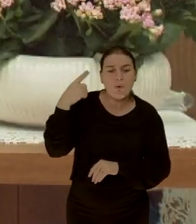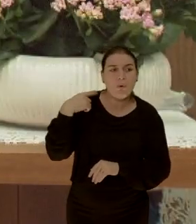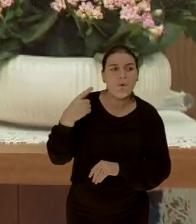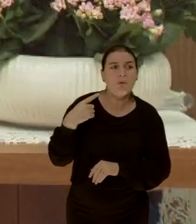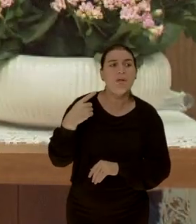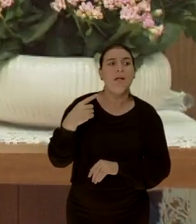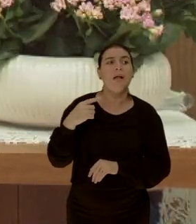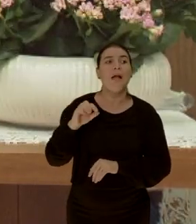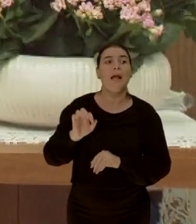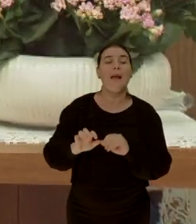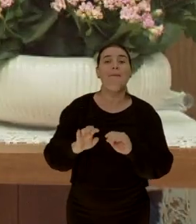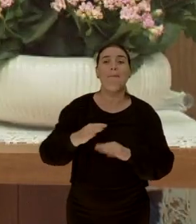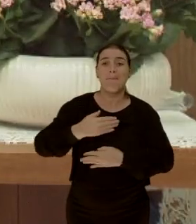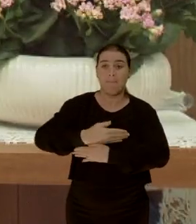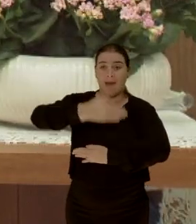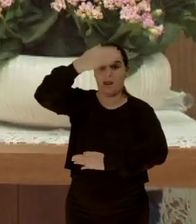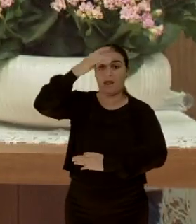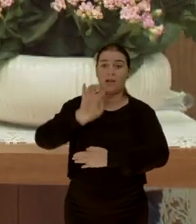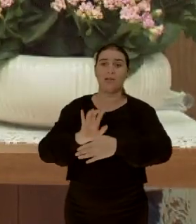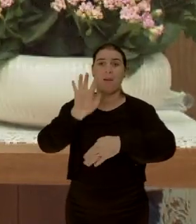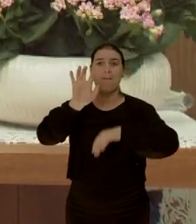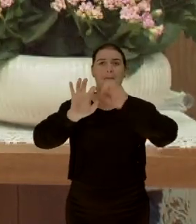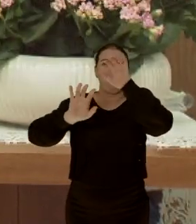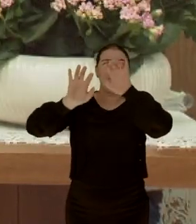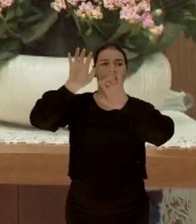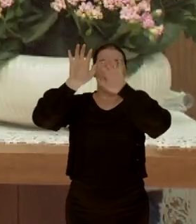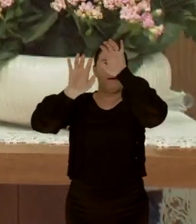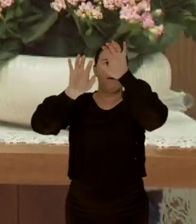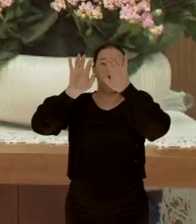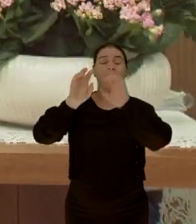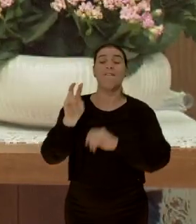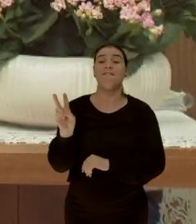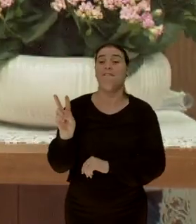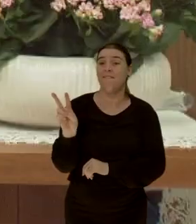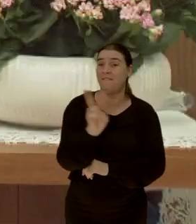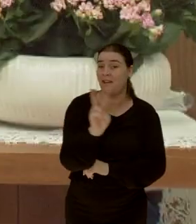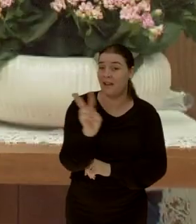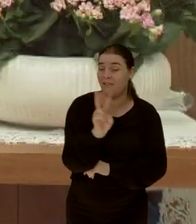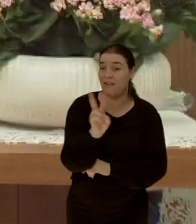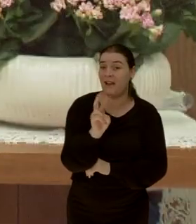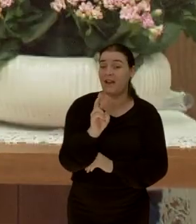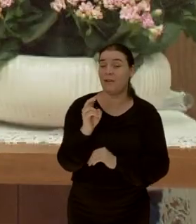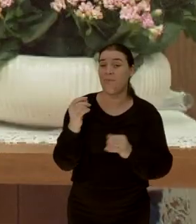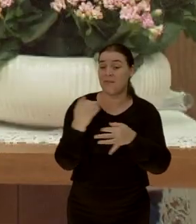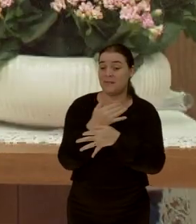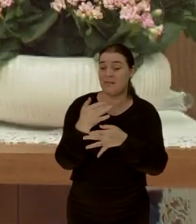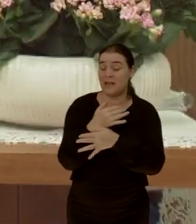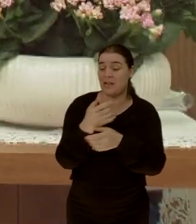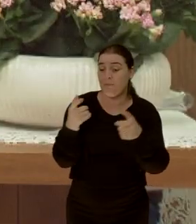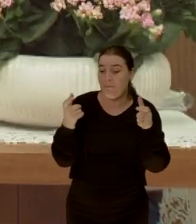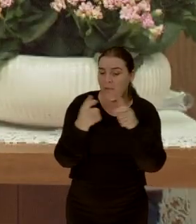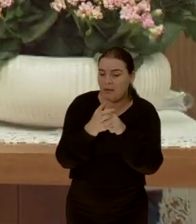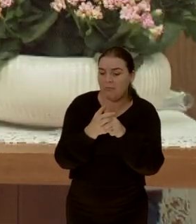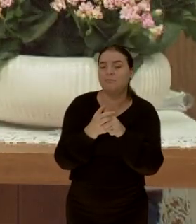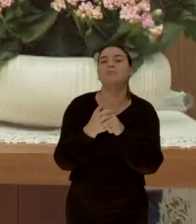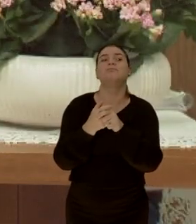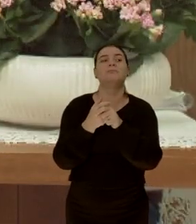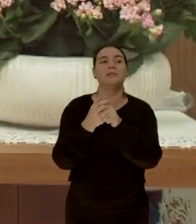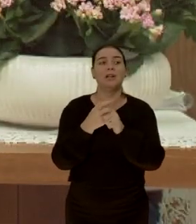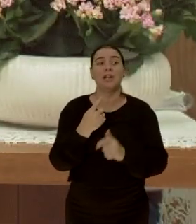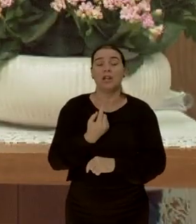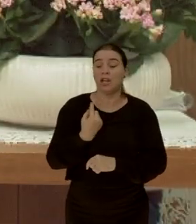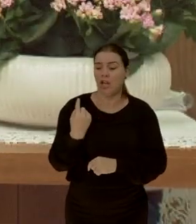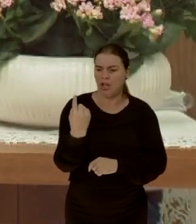nas paredes. E o Vila Velha, que era pequena aqui, sabia disso, que